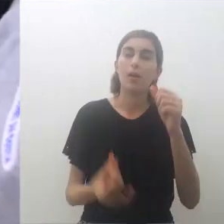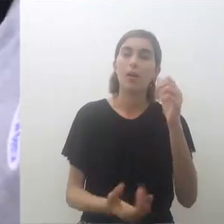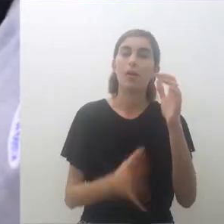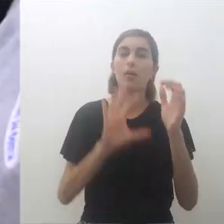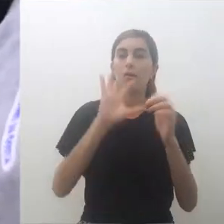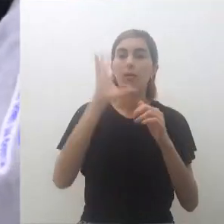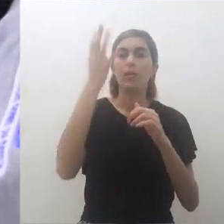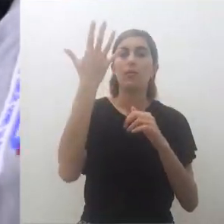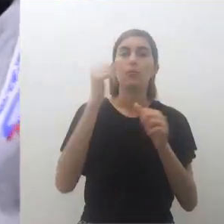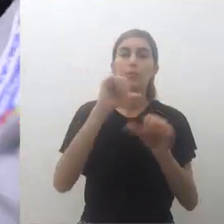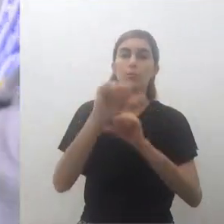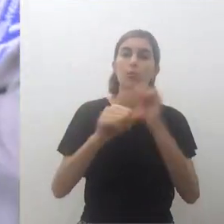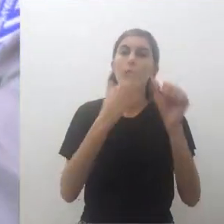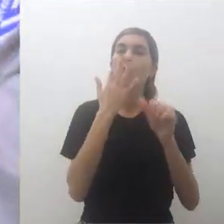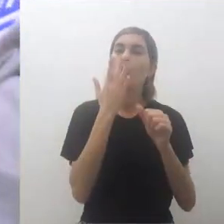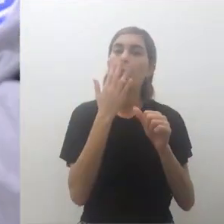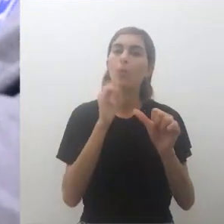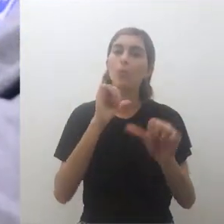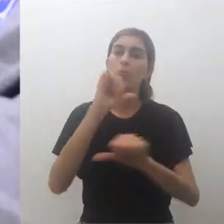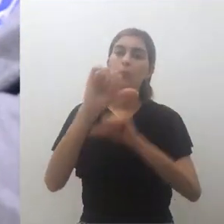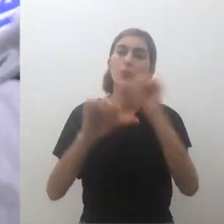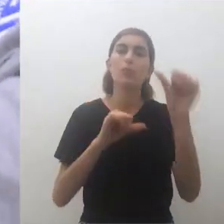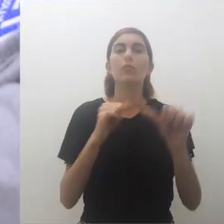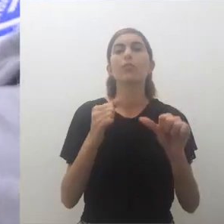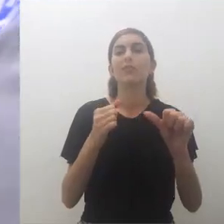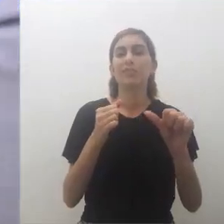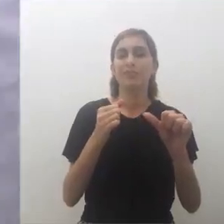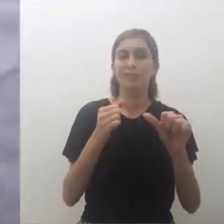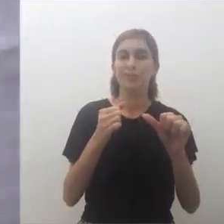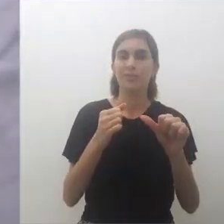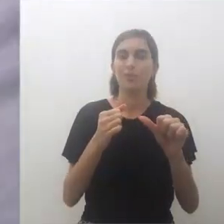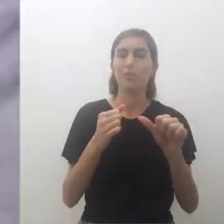Quando eu mudo as cores, eu gero